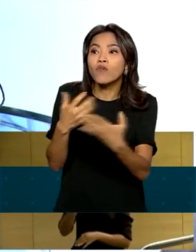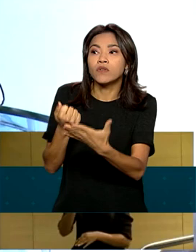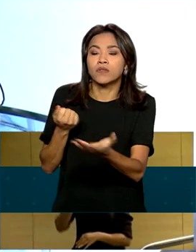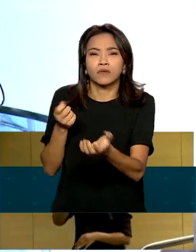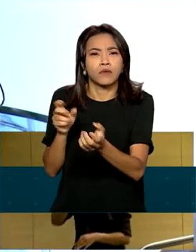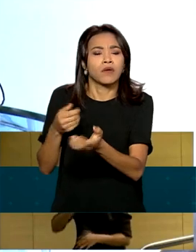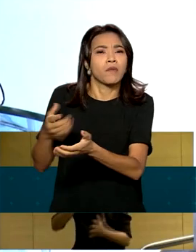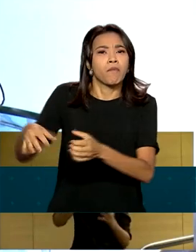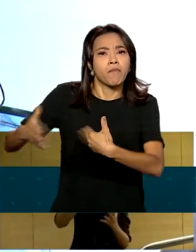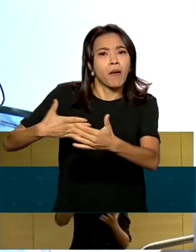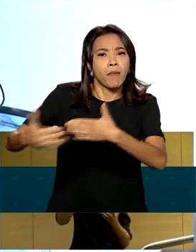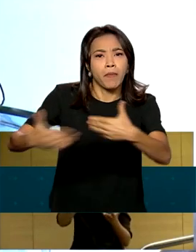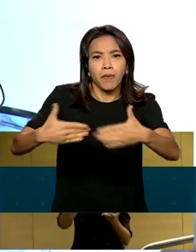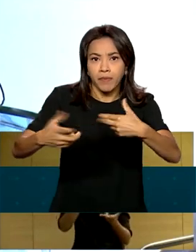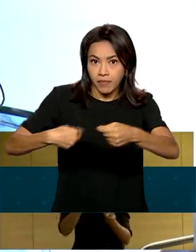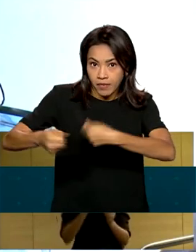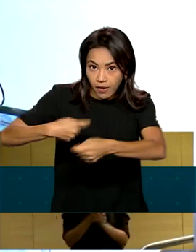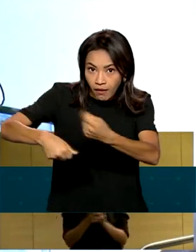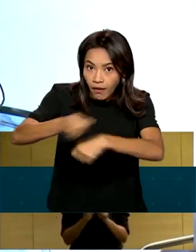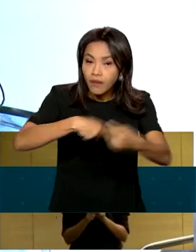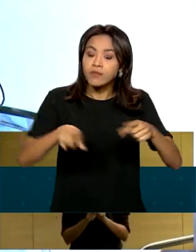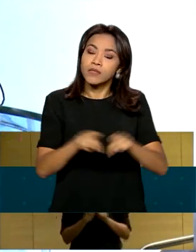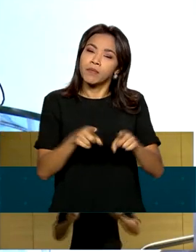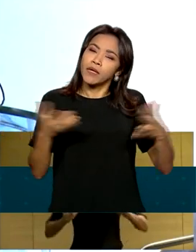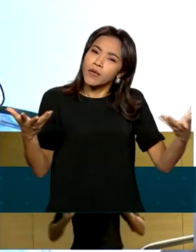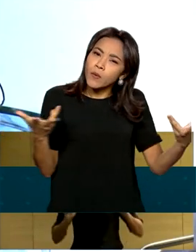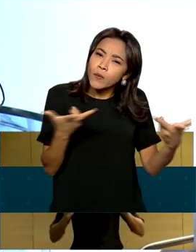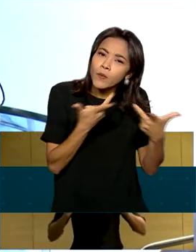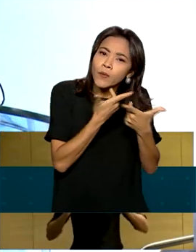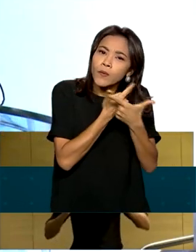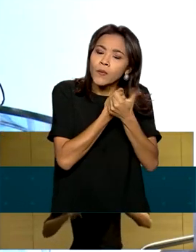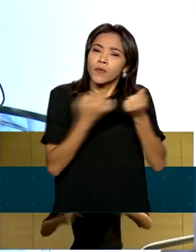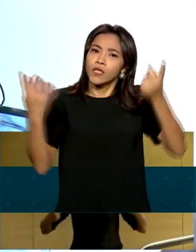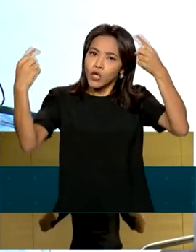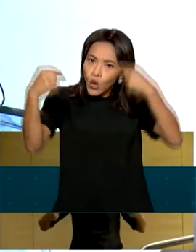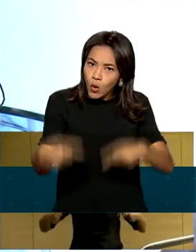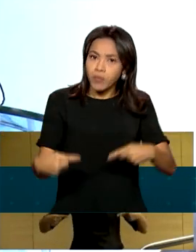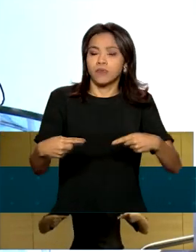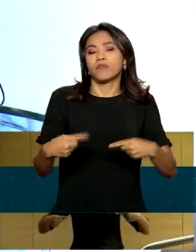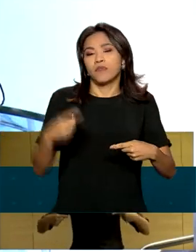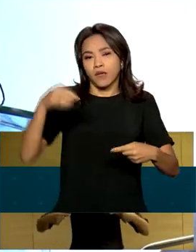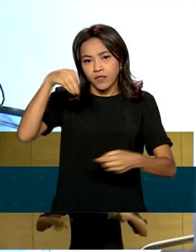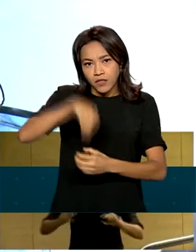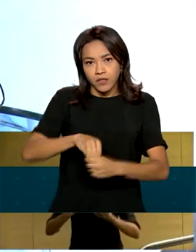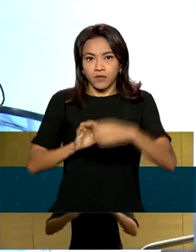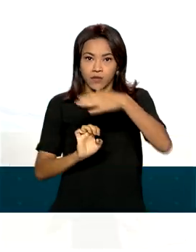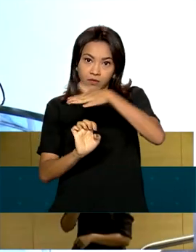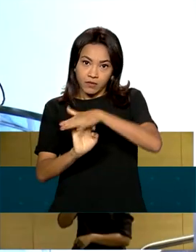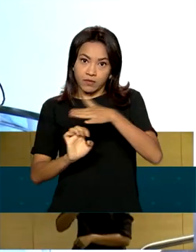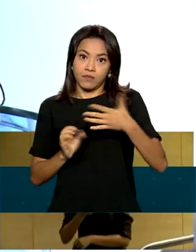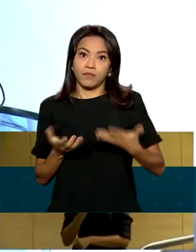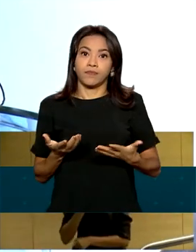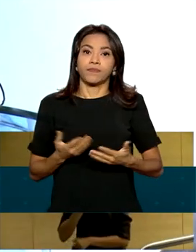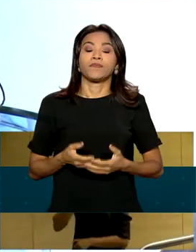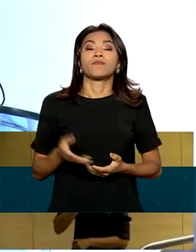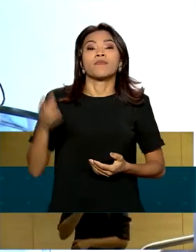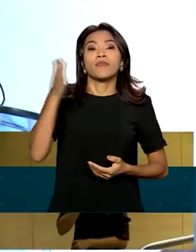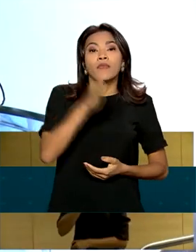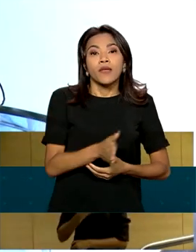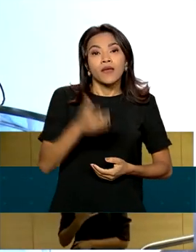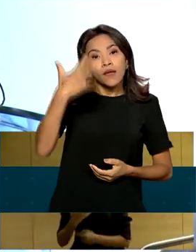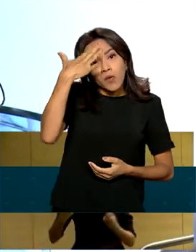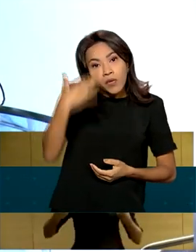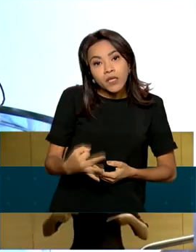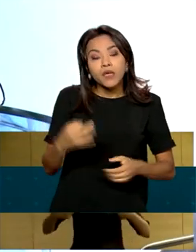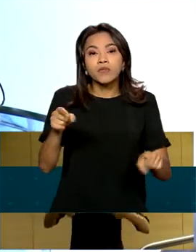gargalos logísticos e pelo aumento da eficiência e competitividade nas nossas operações. Entendemos também